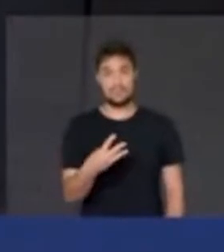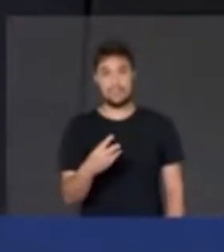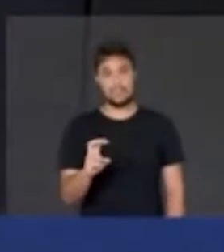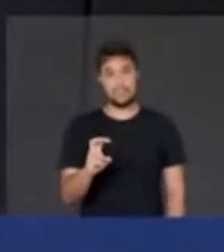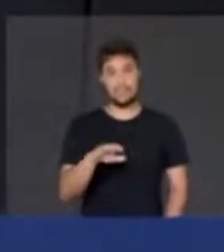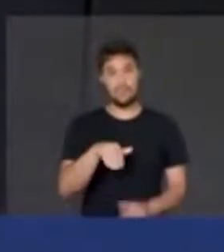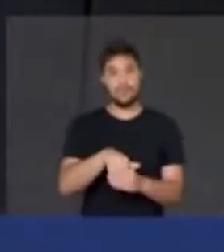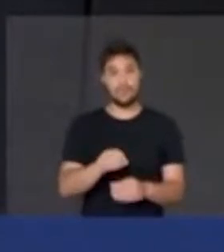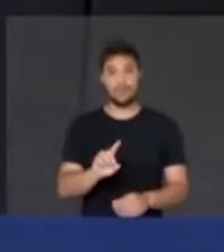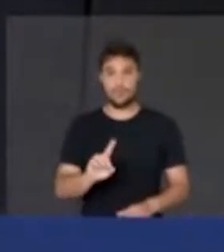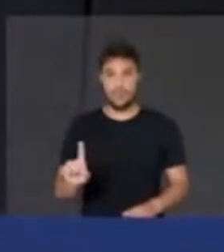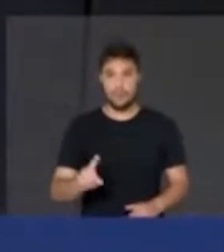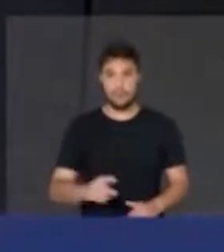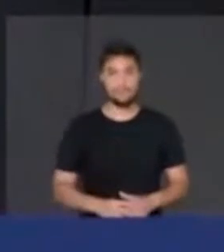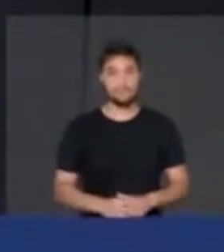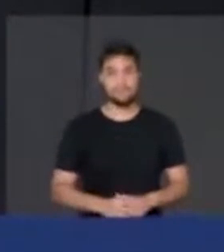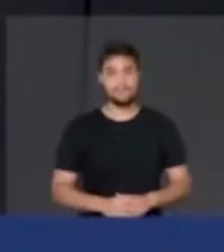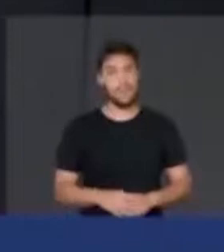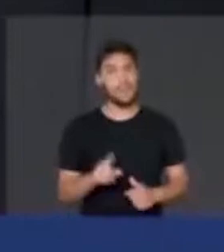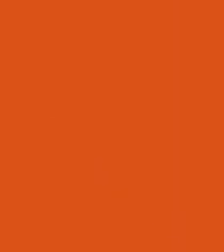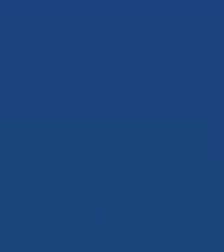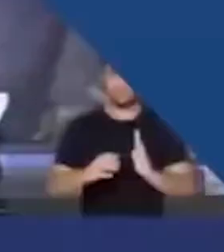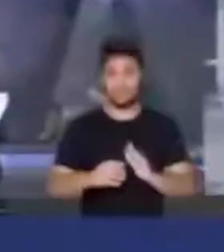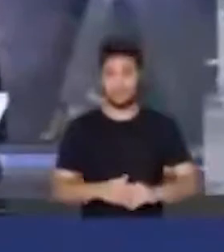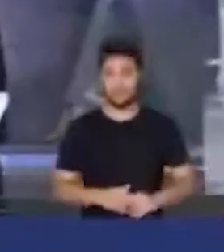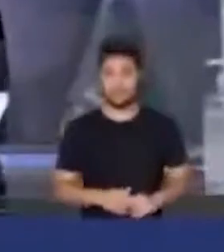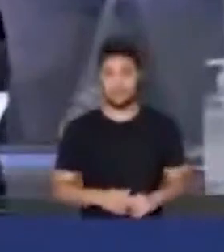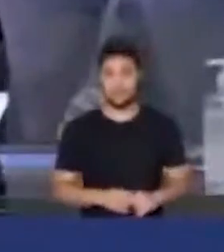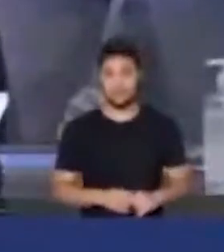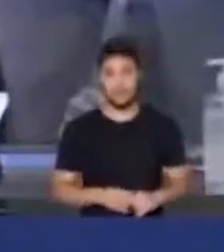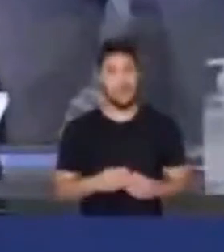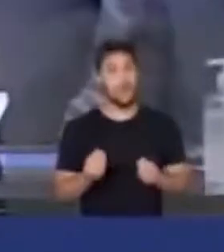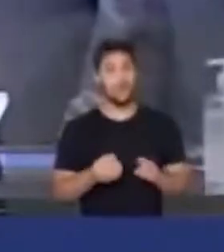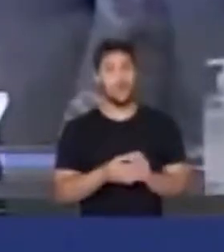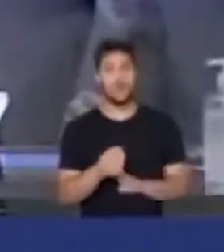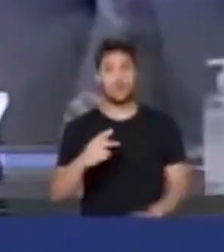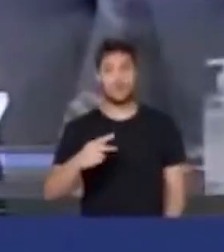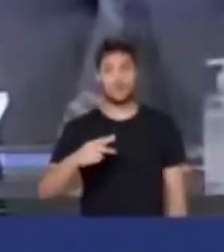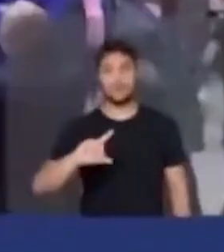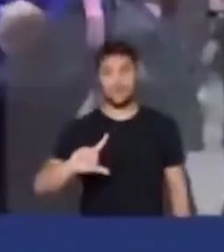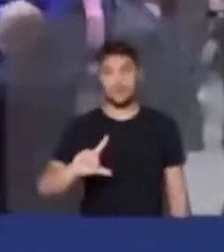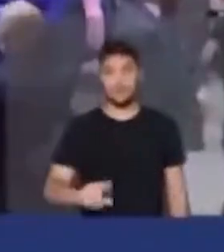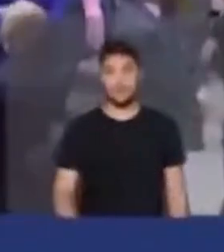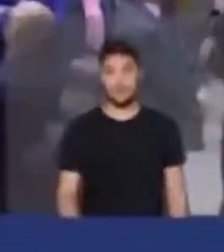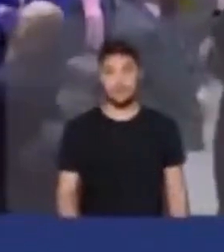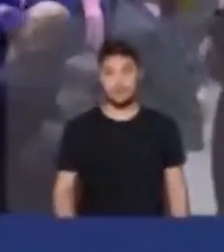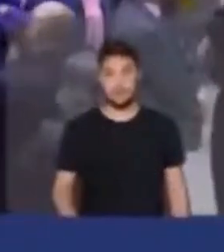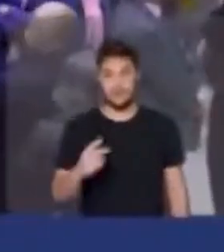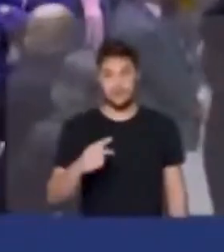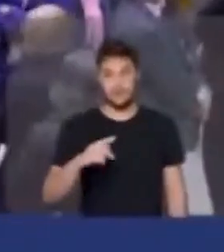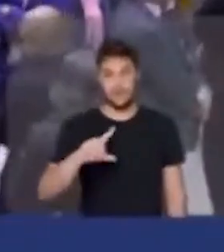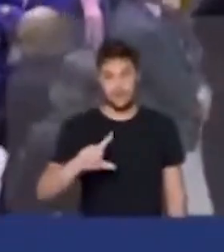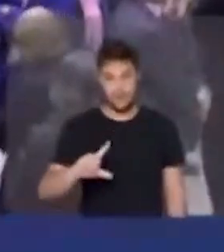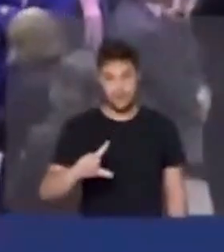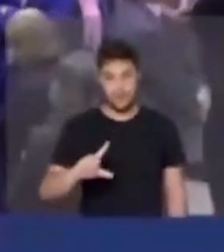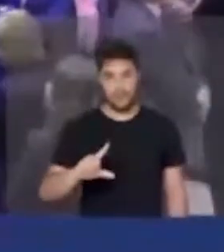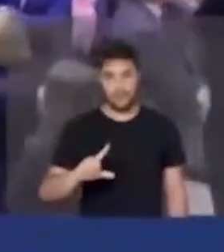235 não. Está rejeitado. Já já vai chegar o Hobbit, o Bilbo Nunes. Quer ver? Que é o alívio cômico aí da sessão. E